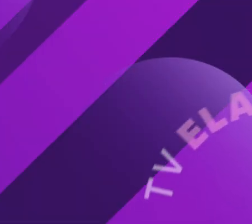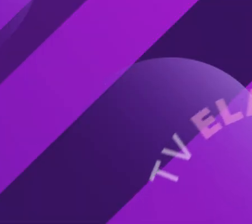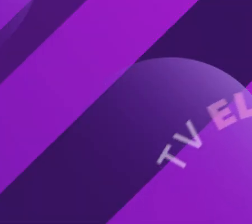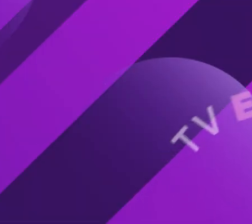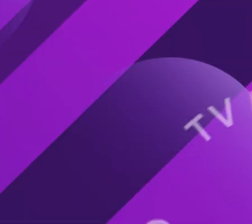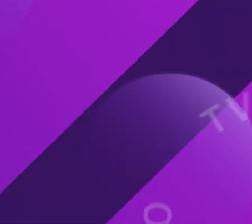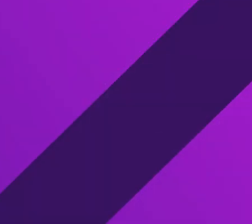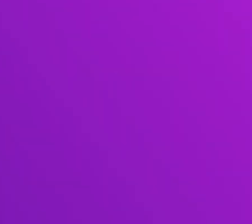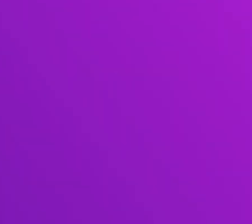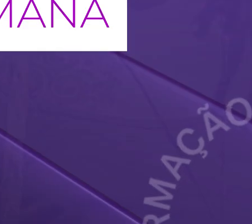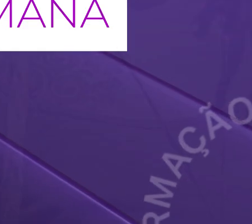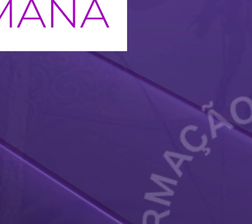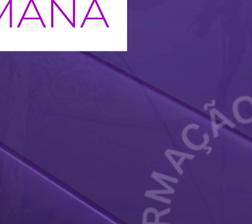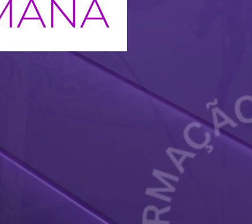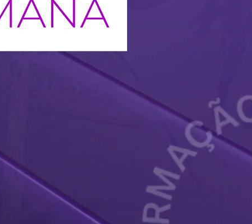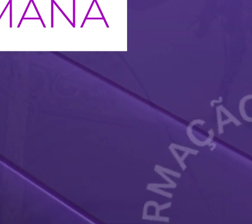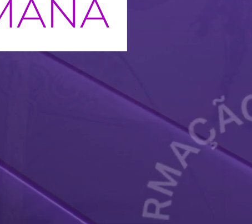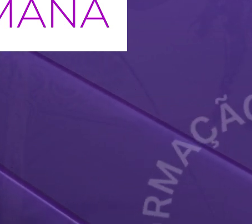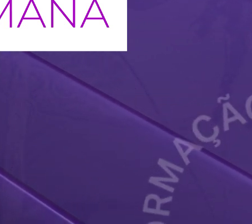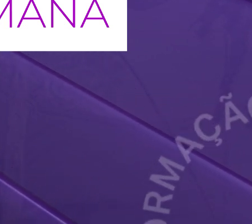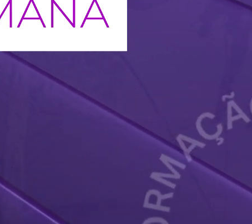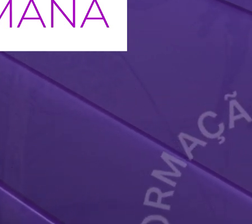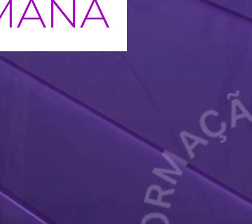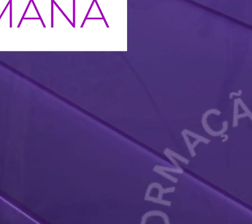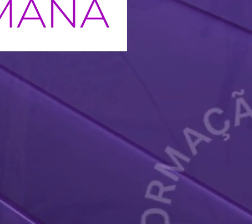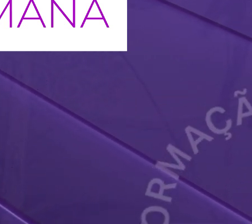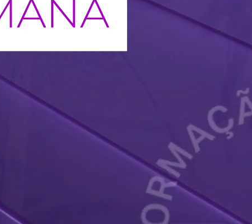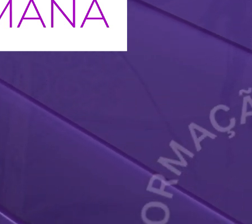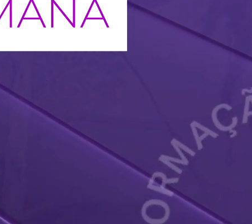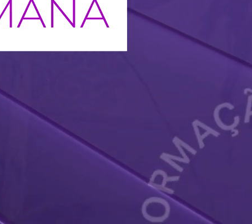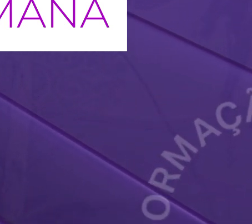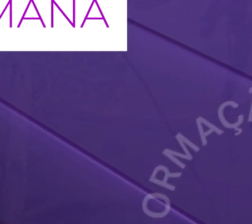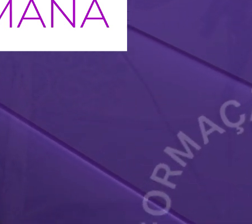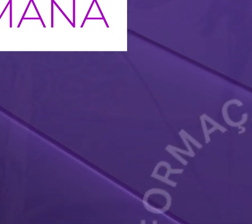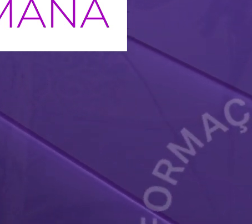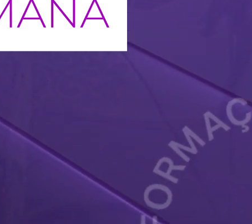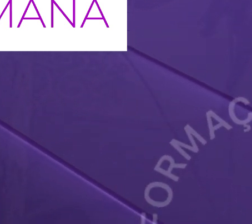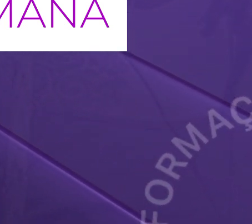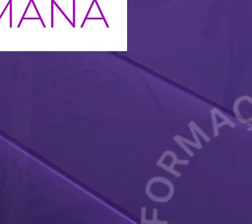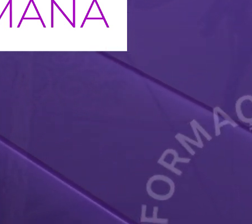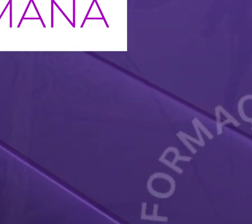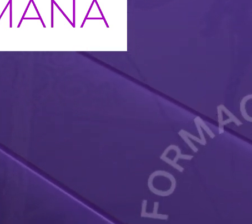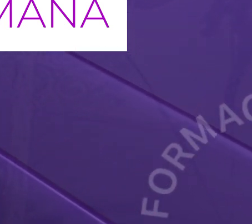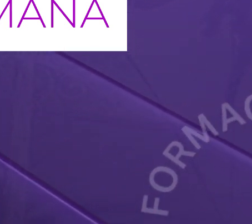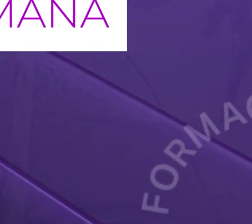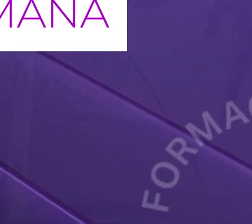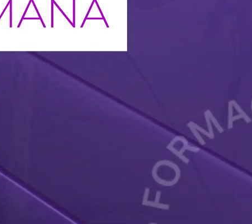Fique com o TV Elas por Elas Formação, que semana que vem tem mais.